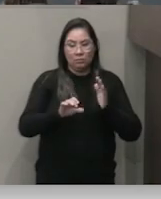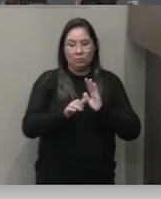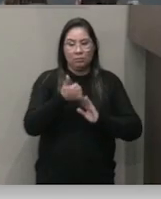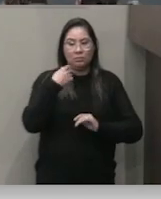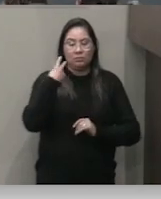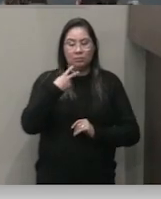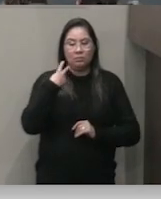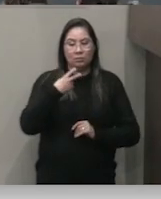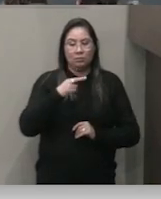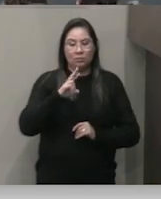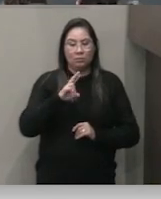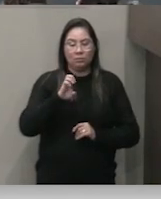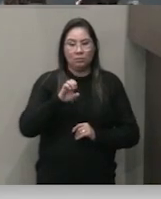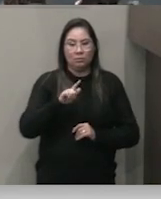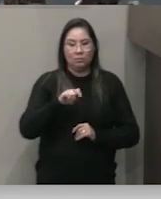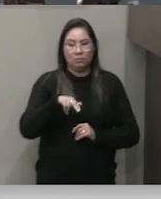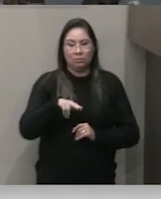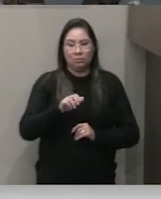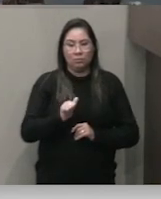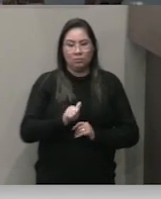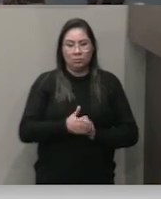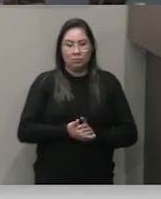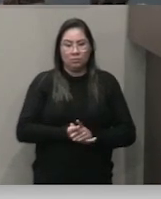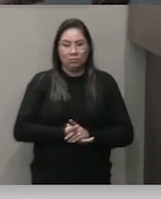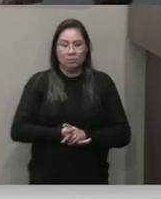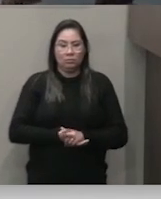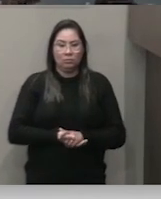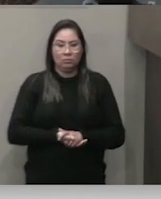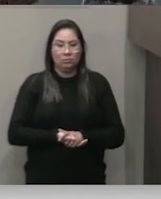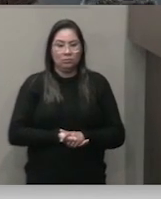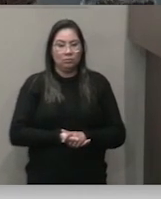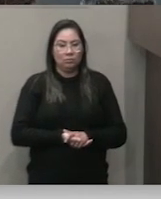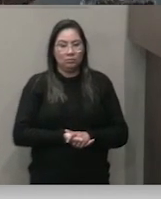inscrita, vereadora Regina. Como é que vai o movimento?